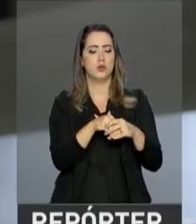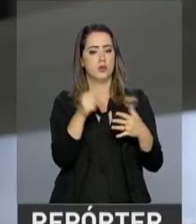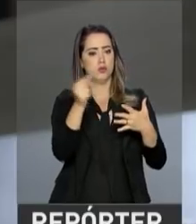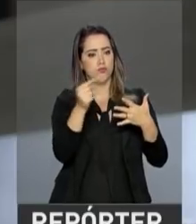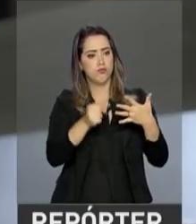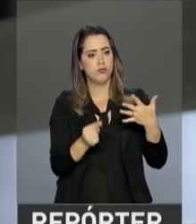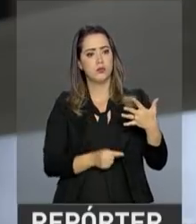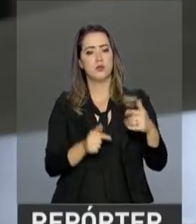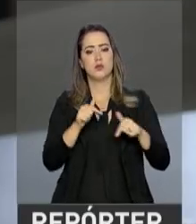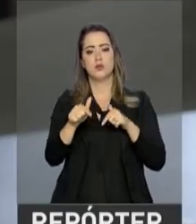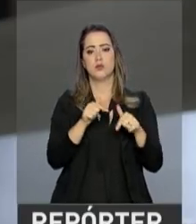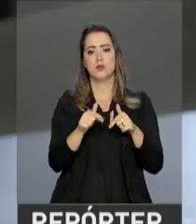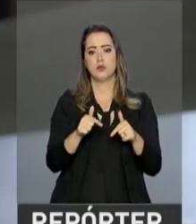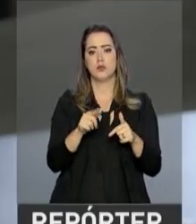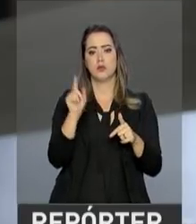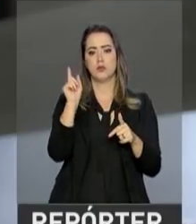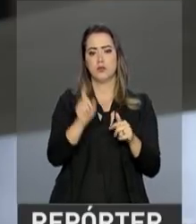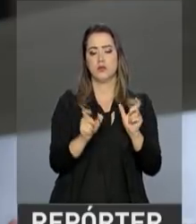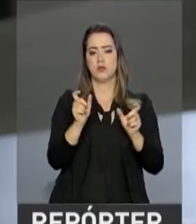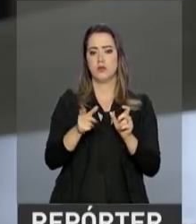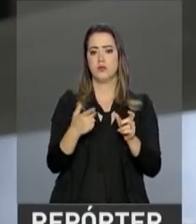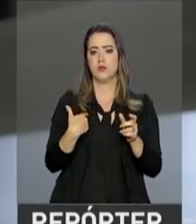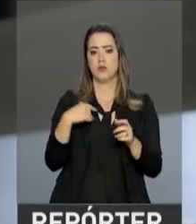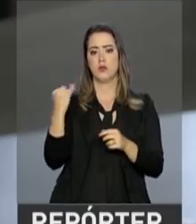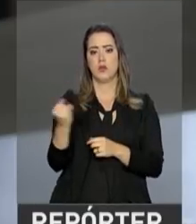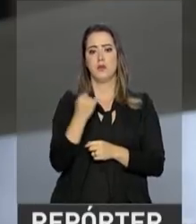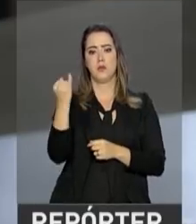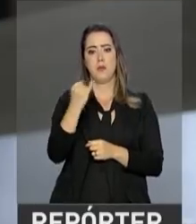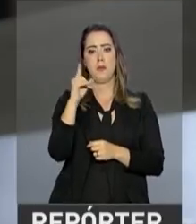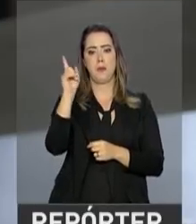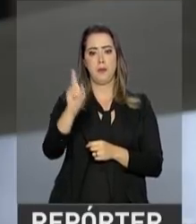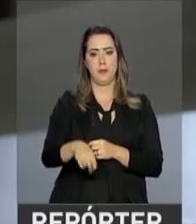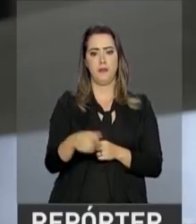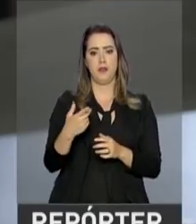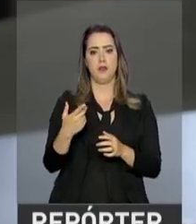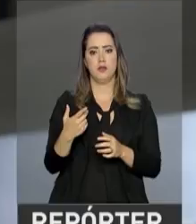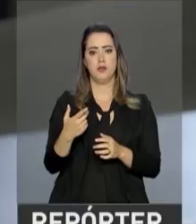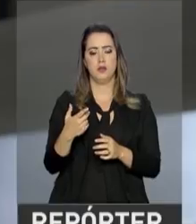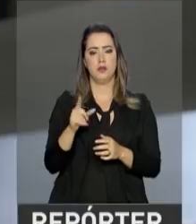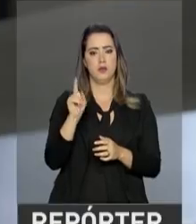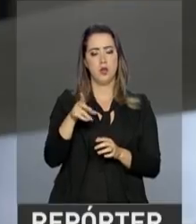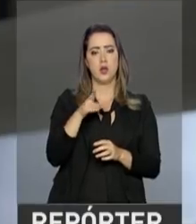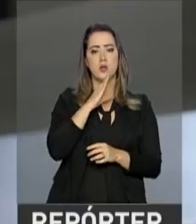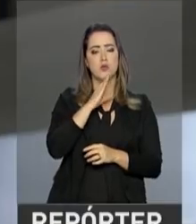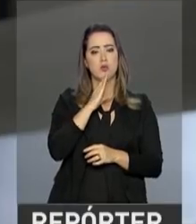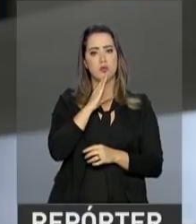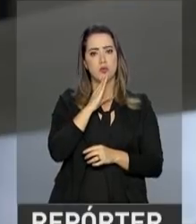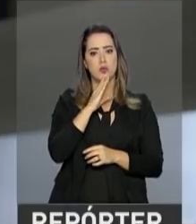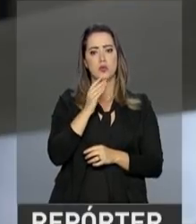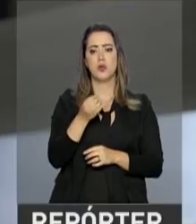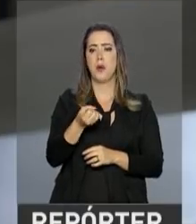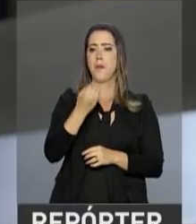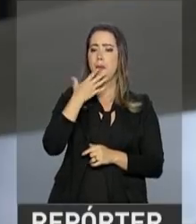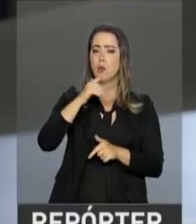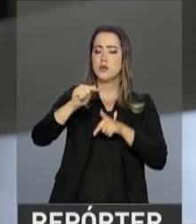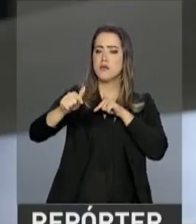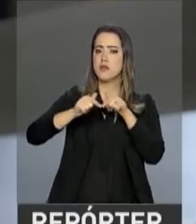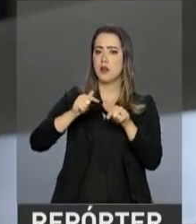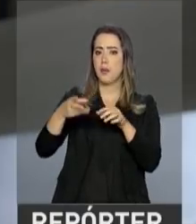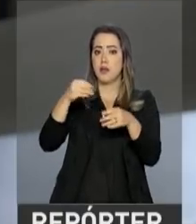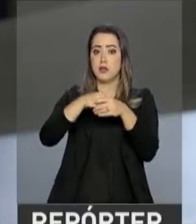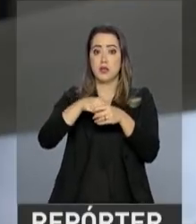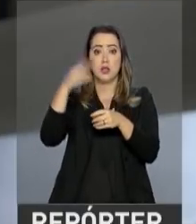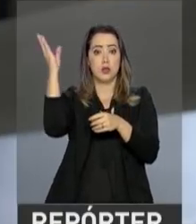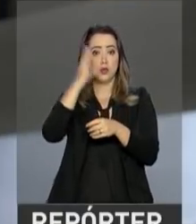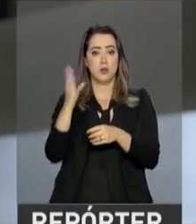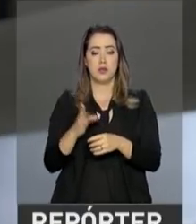de iniciativas é é uma iniciativa fundamental que é de reconhecer boas práticas no território